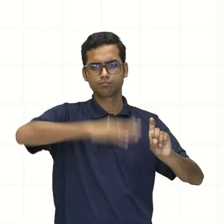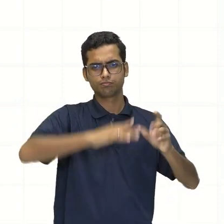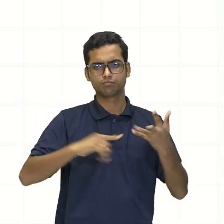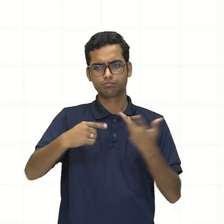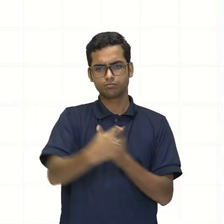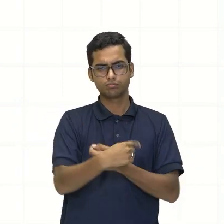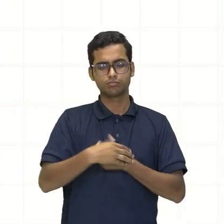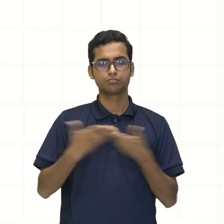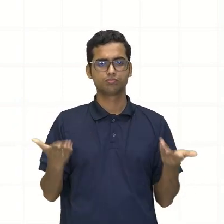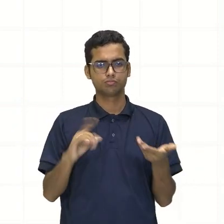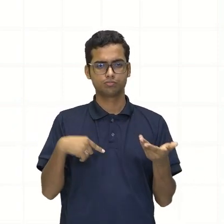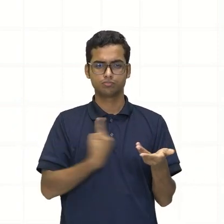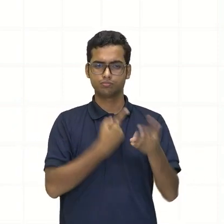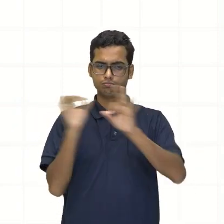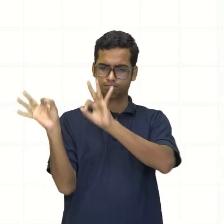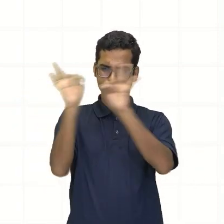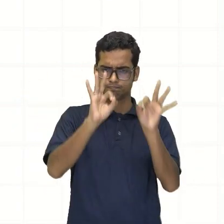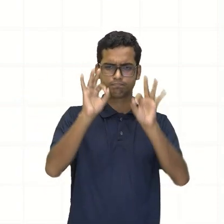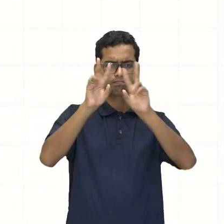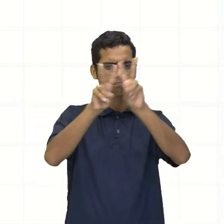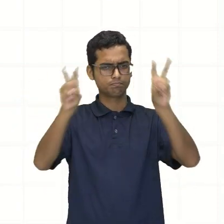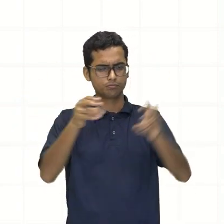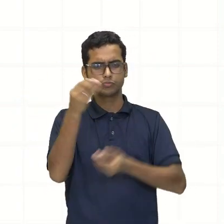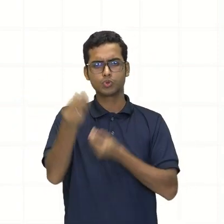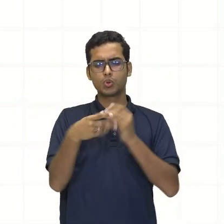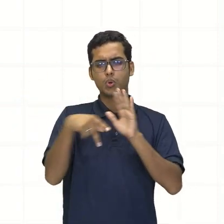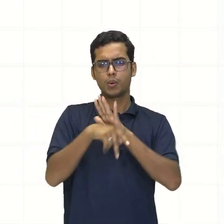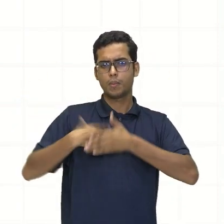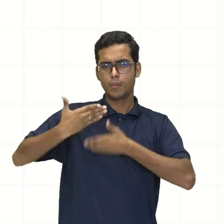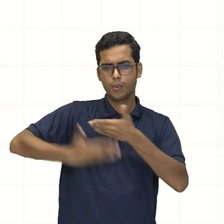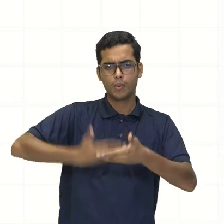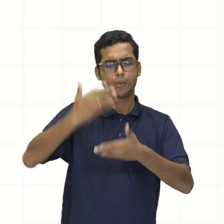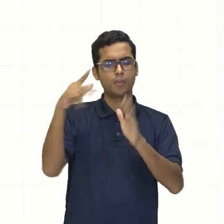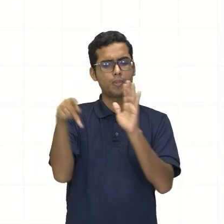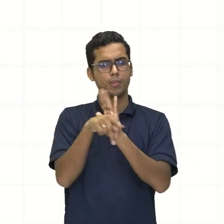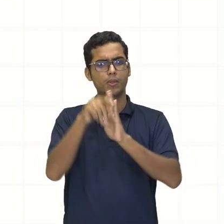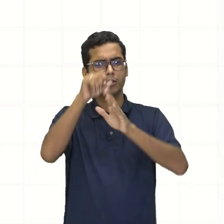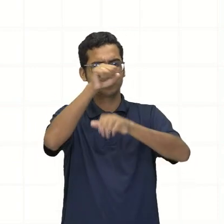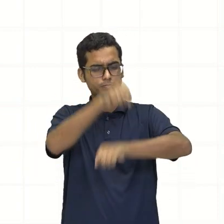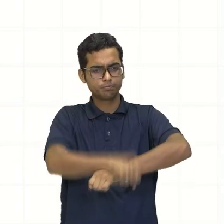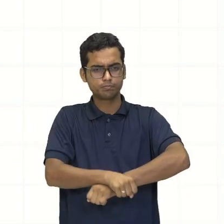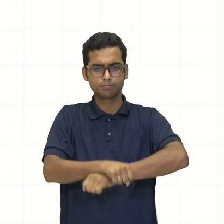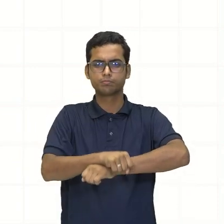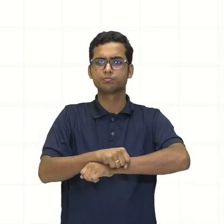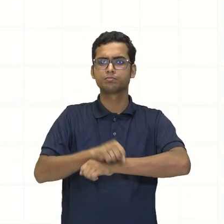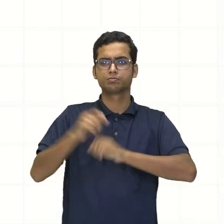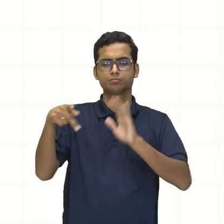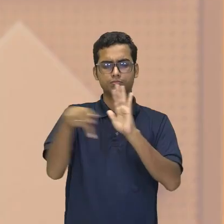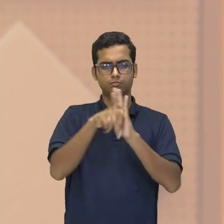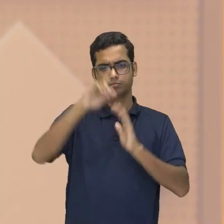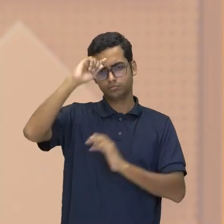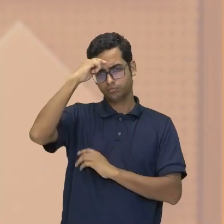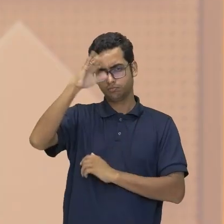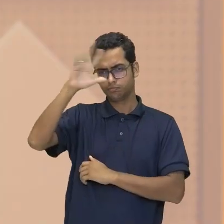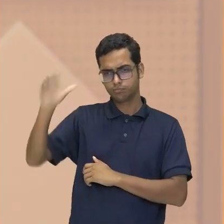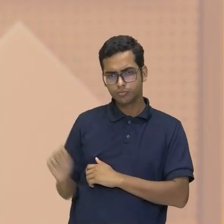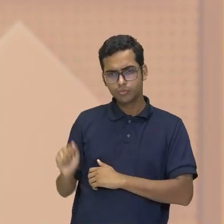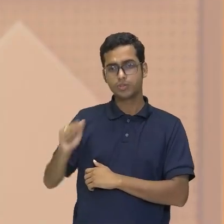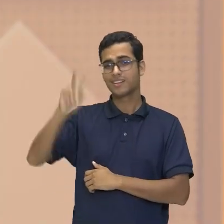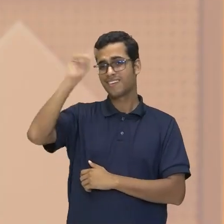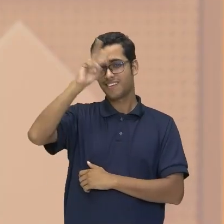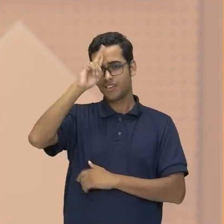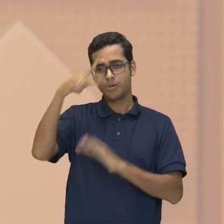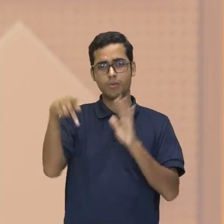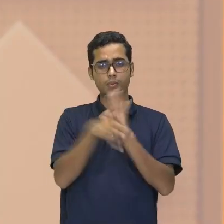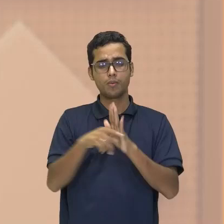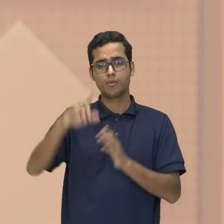fizemos aqui uma abordagem sobre o processo de escravização no continente africano. Lembrando que quando se fala de